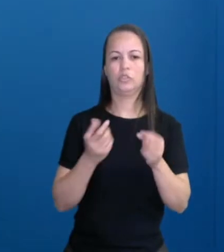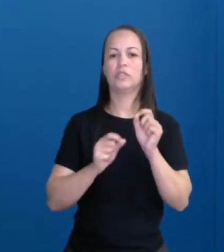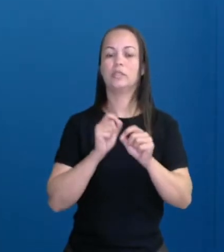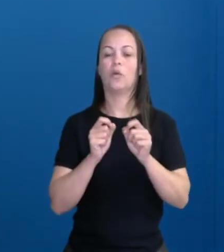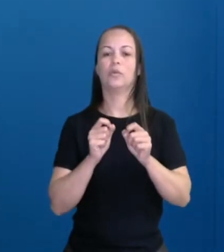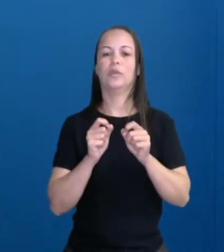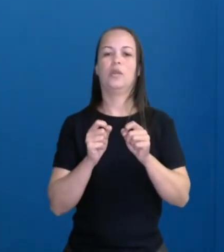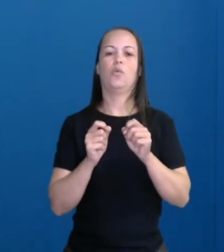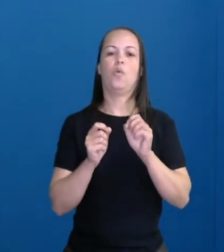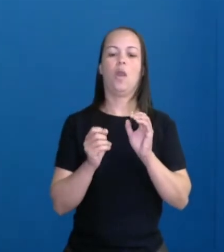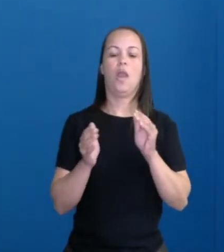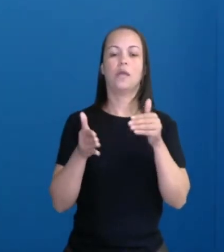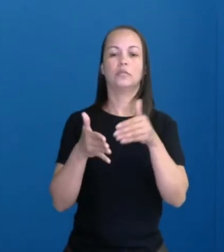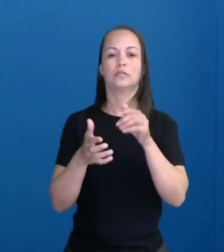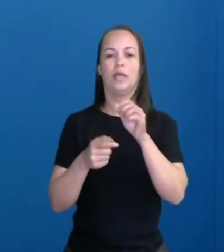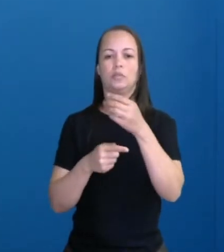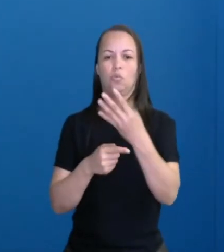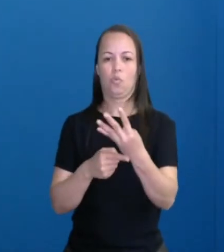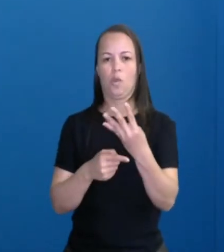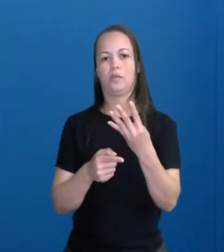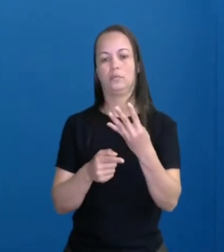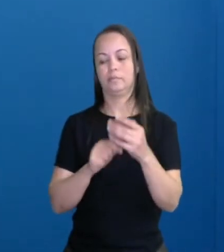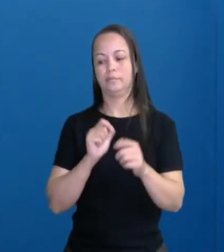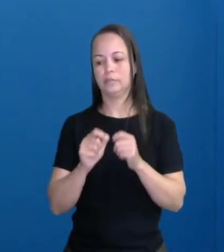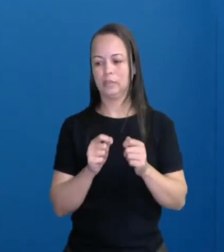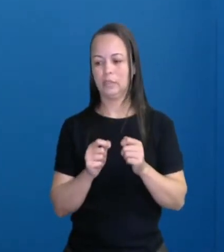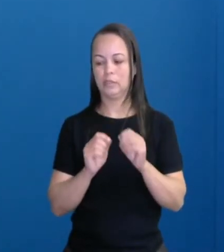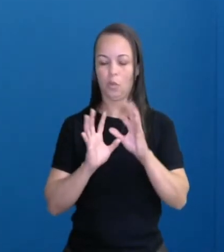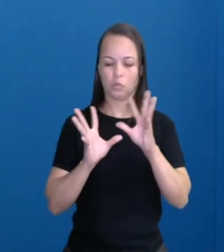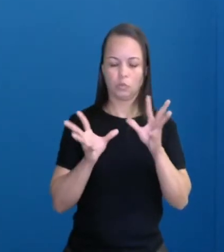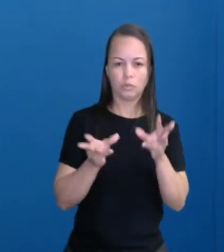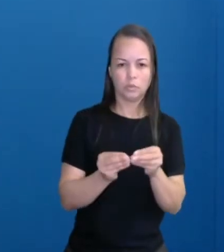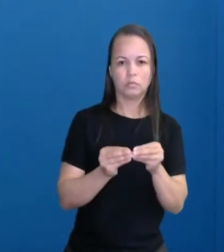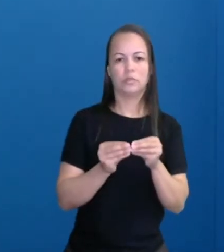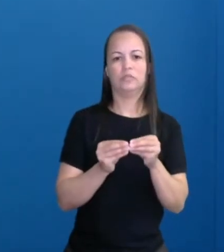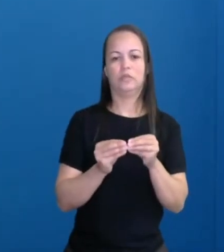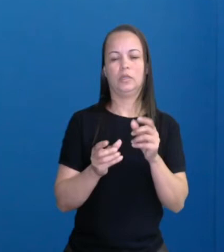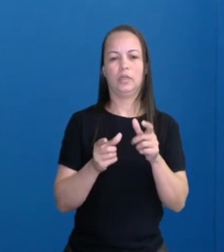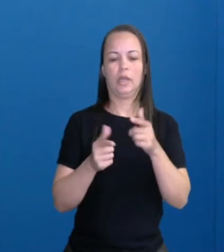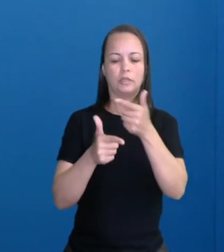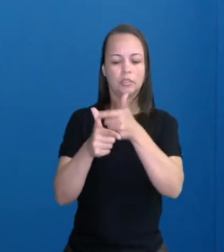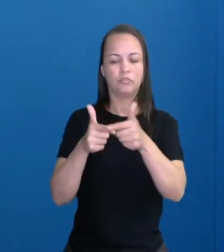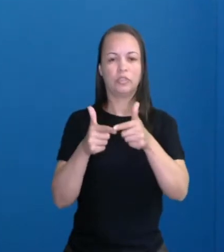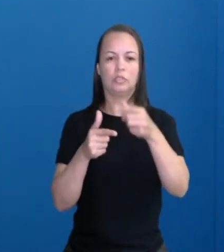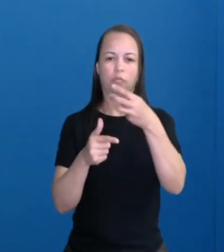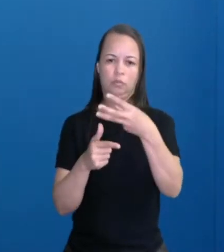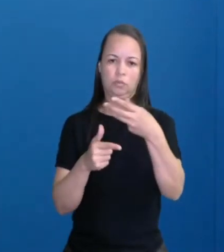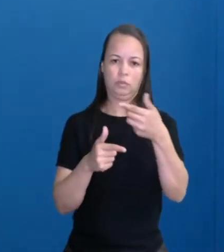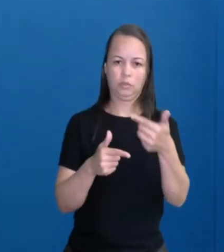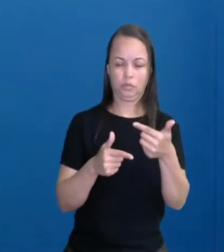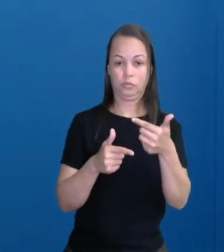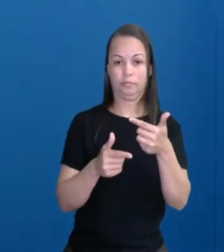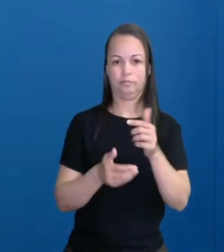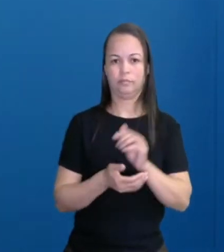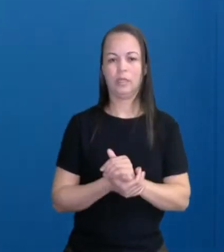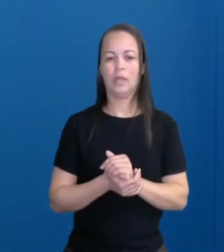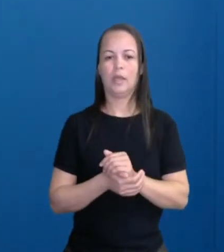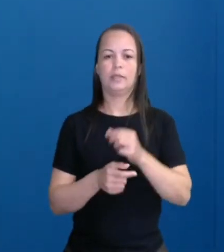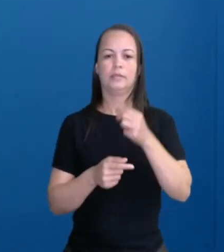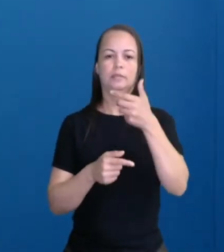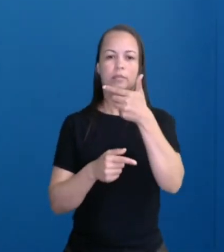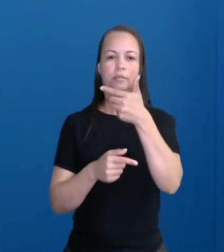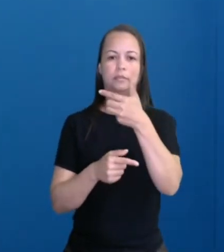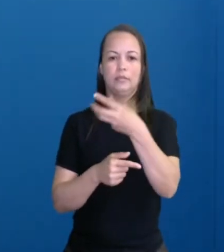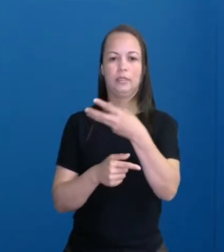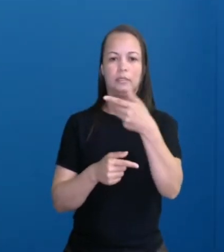4, tá? Então, a gente simplifica a nossa fração dividindo tudo aqui por 32. 32 dividido por 2 vai